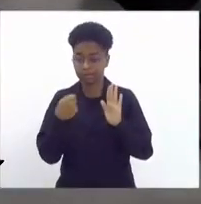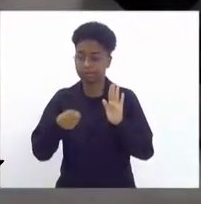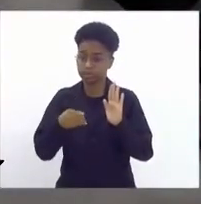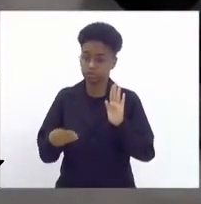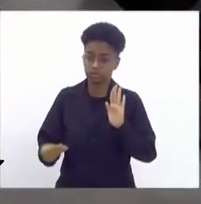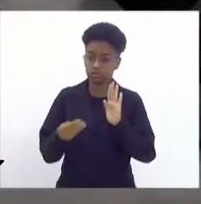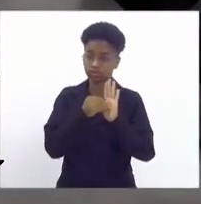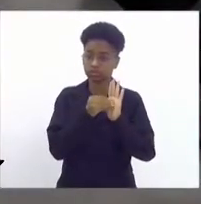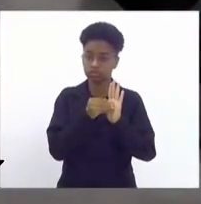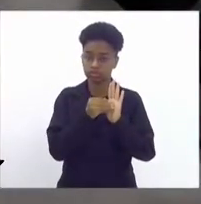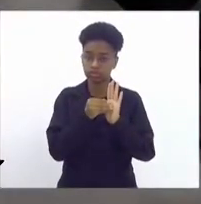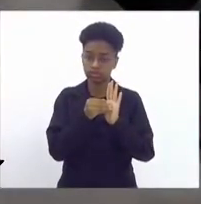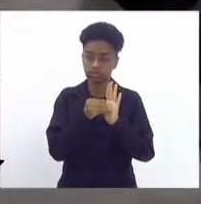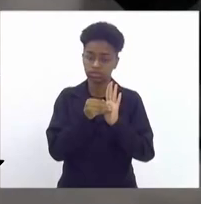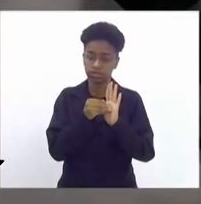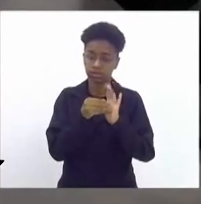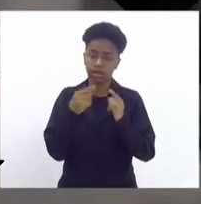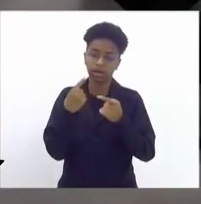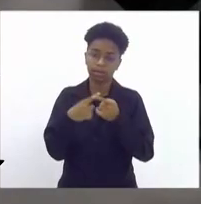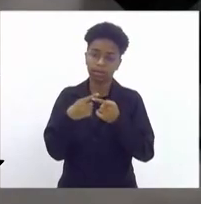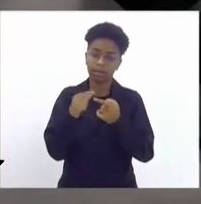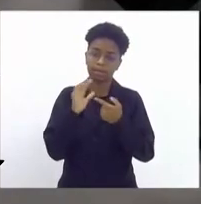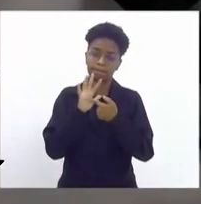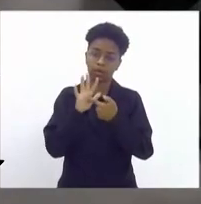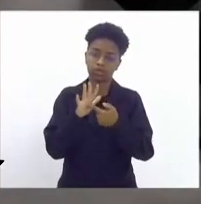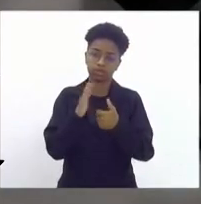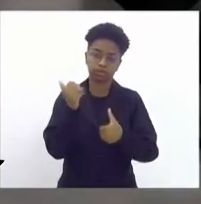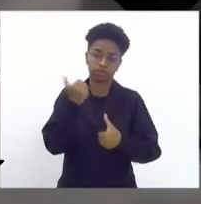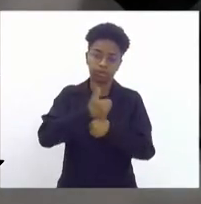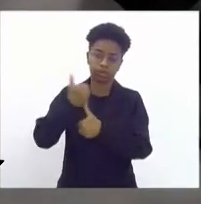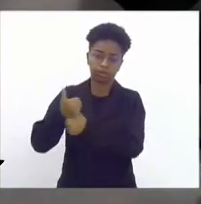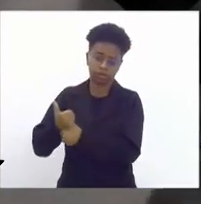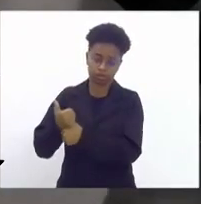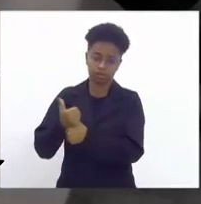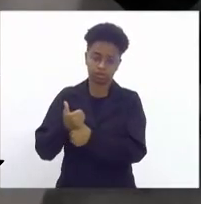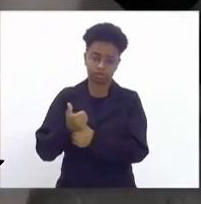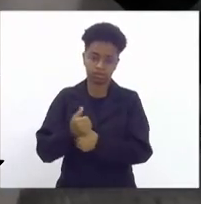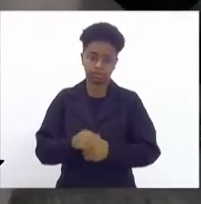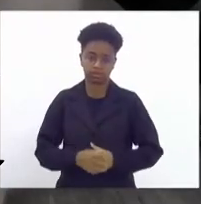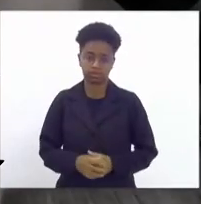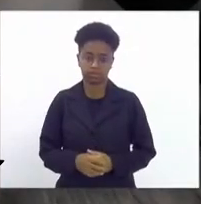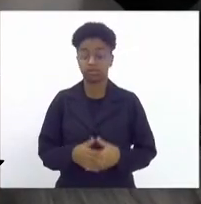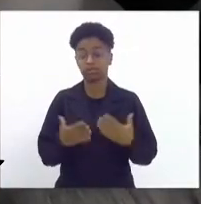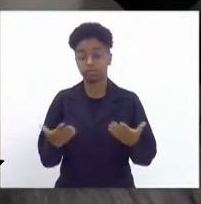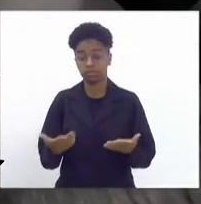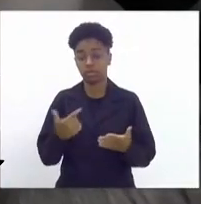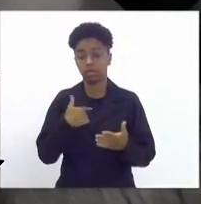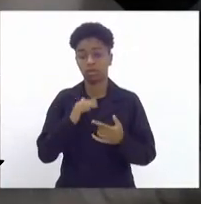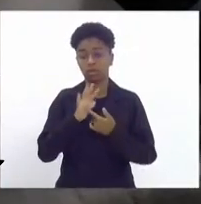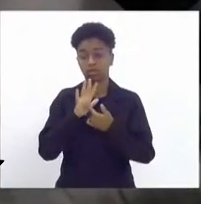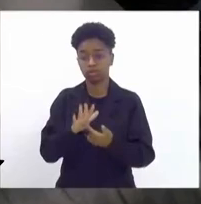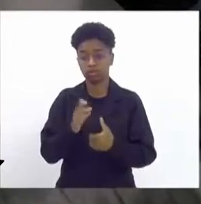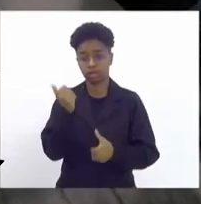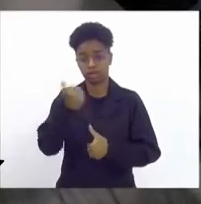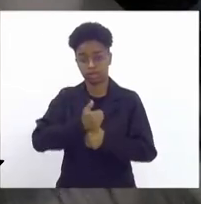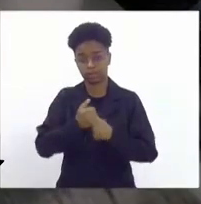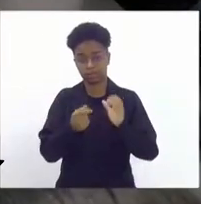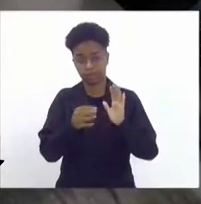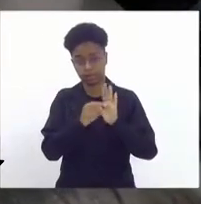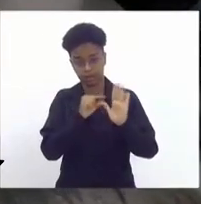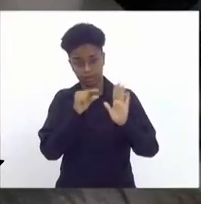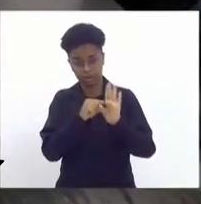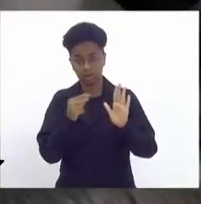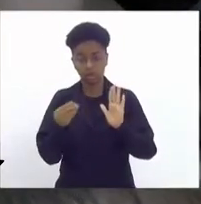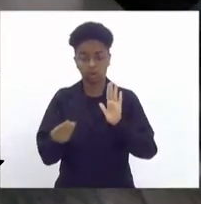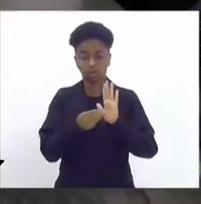emenda, pega uma emenda e apresenta a subemenda. Rede pública. Isso. Então, estou apresentando uma subemenda para colocar a rede pública. Na